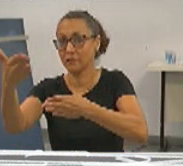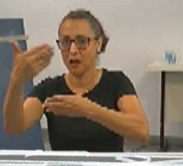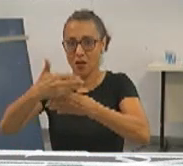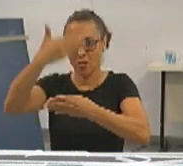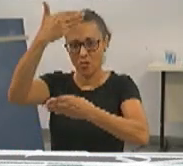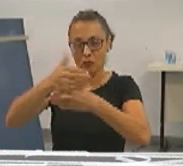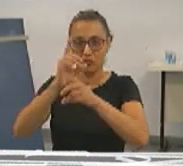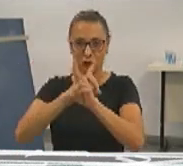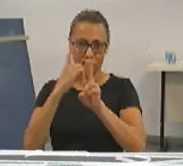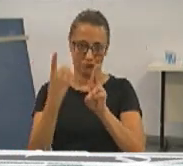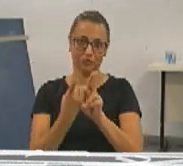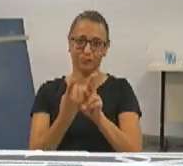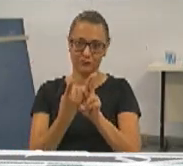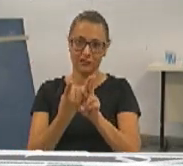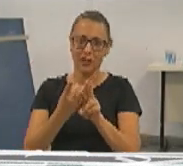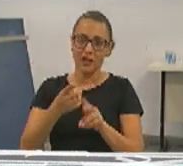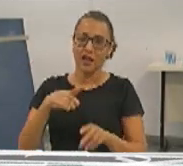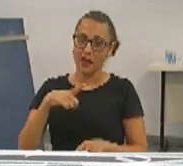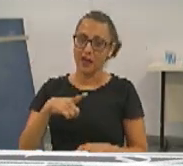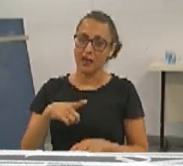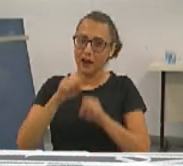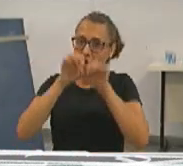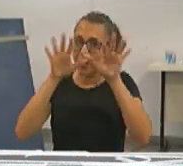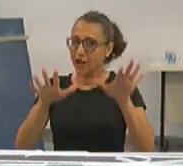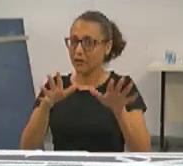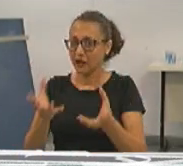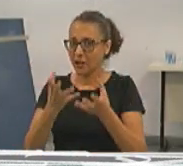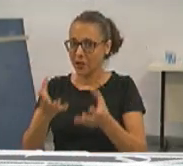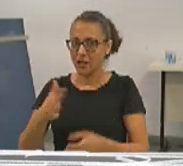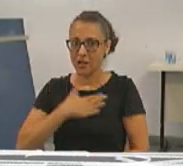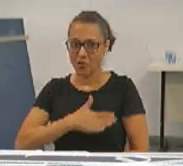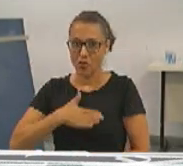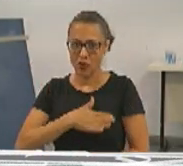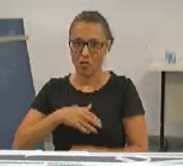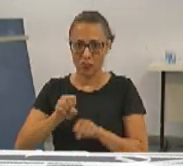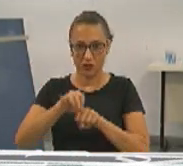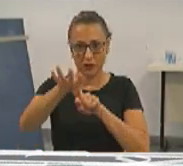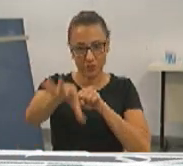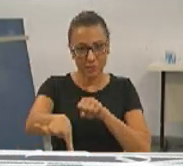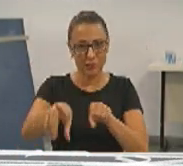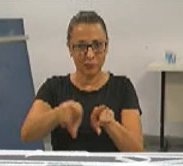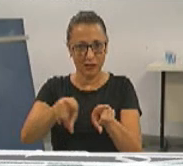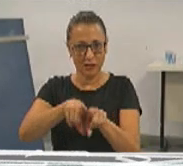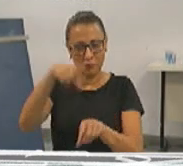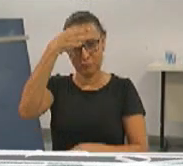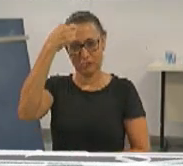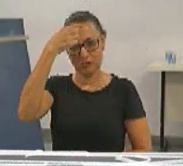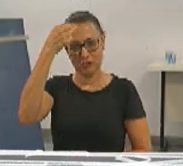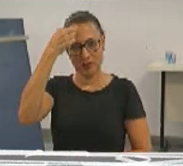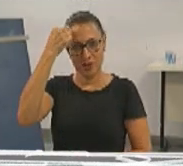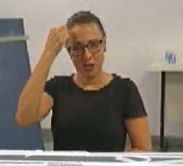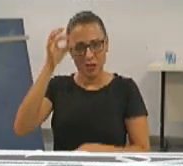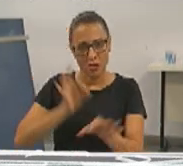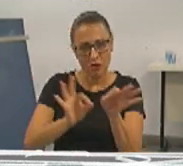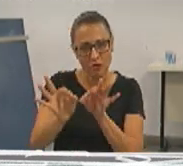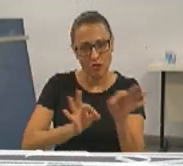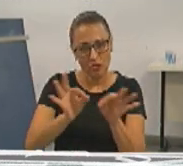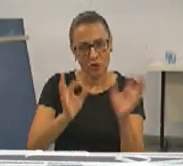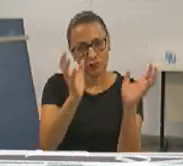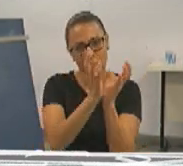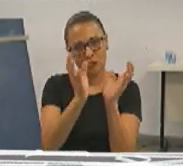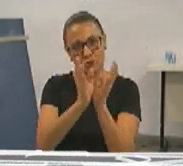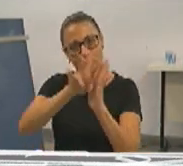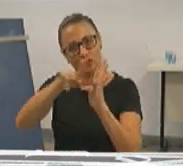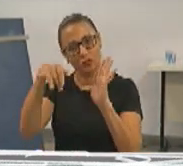É clara sua preocupação com a extensão das ações acadêmicas, tendo composto equipes de importantes projetos com